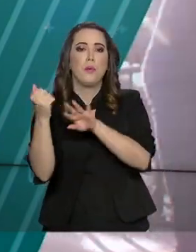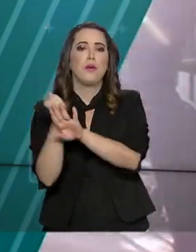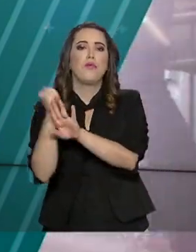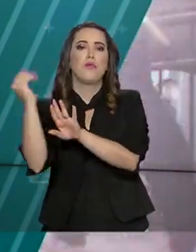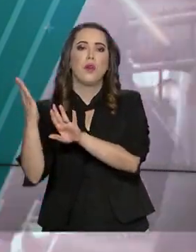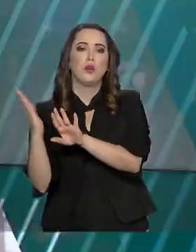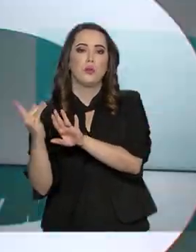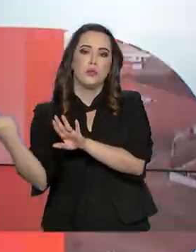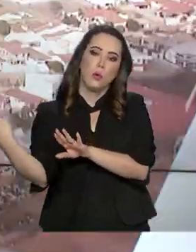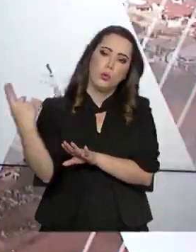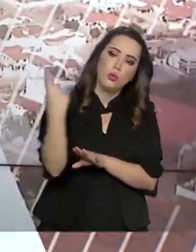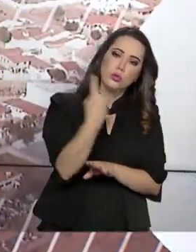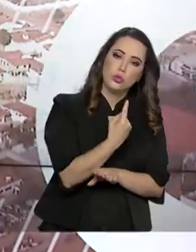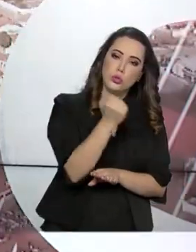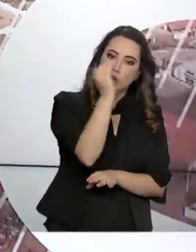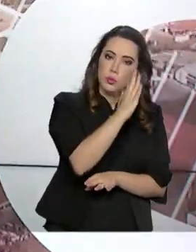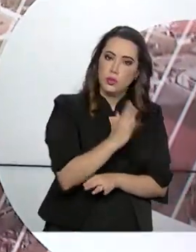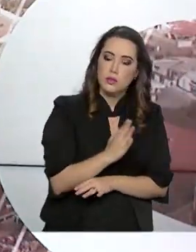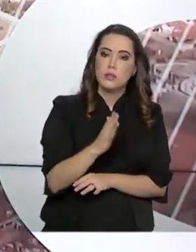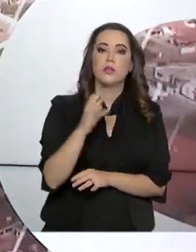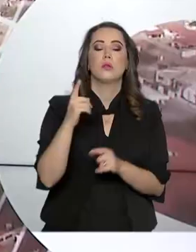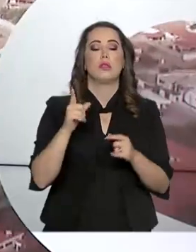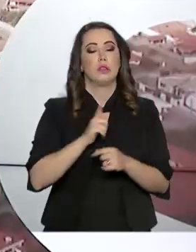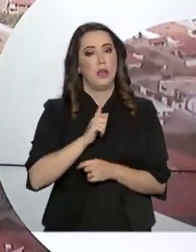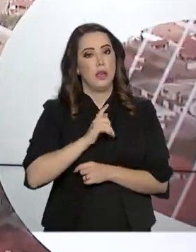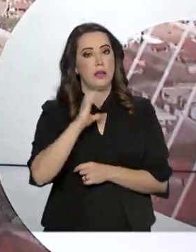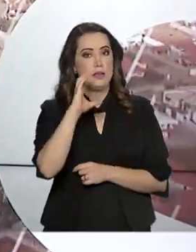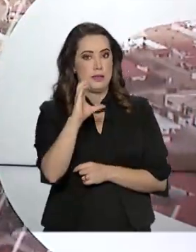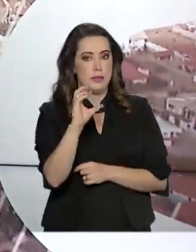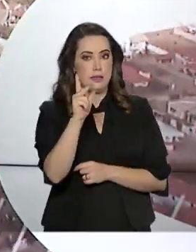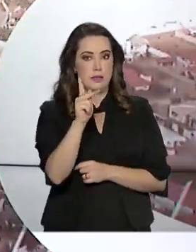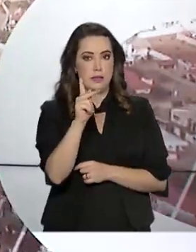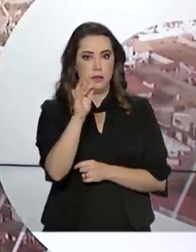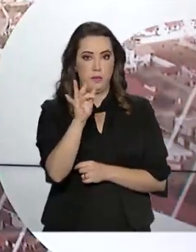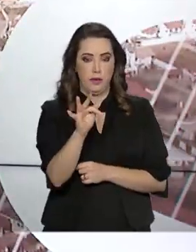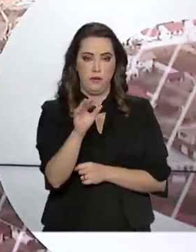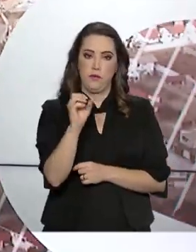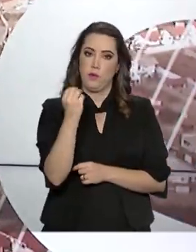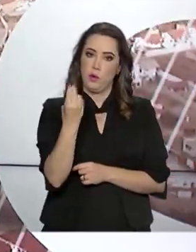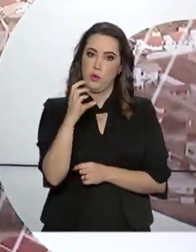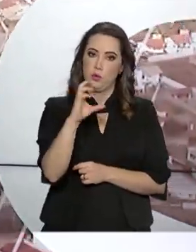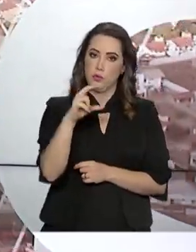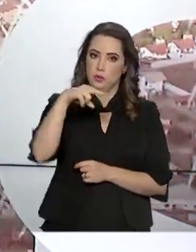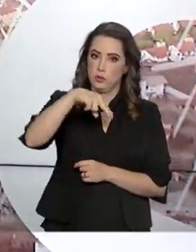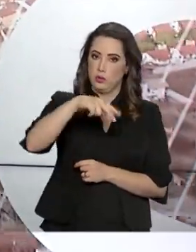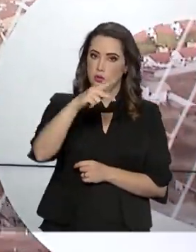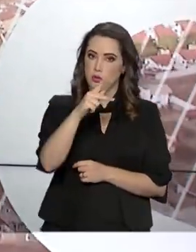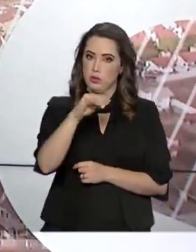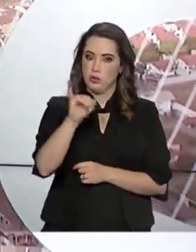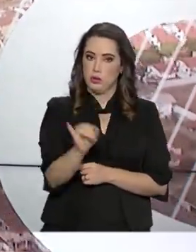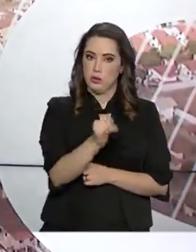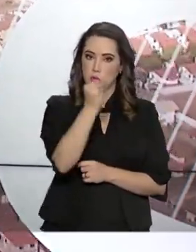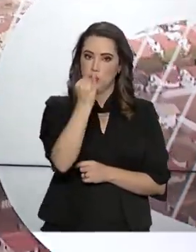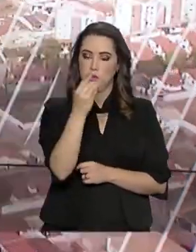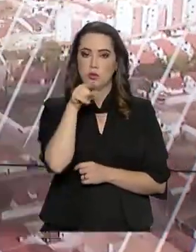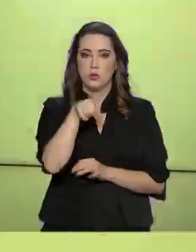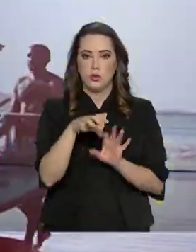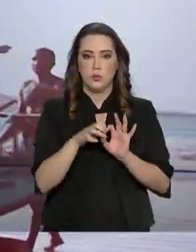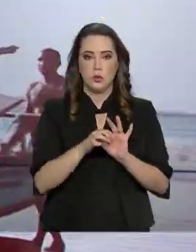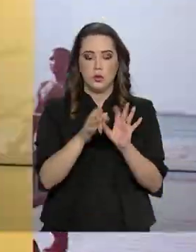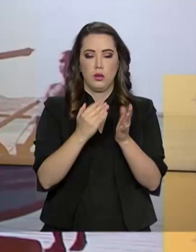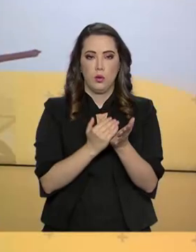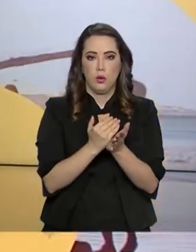tenham a identificação do CPF, CNPJ e número do passaporte do destinatário para ter o despacho aduaneiro